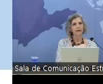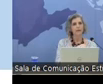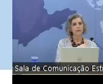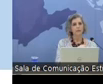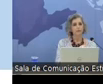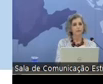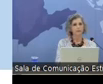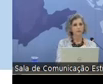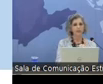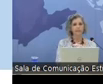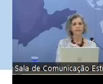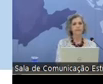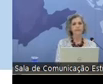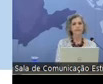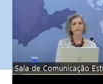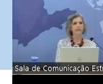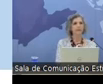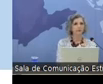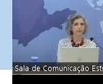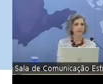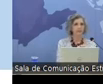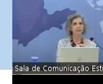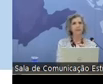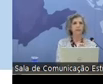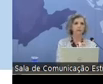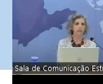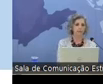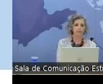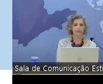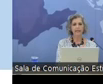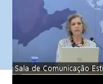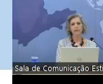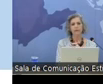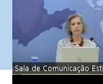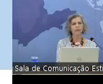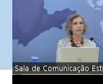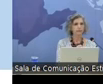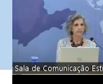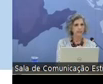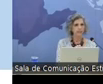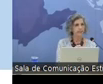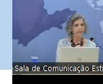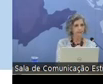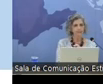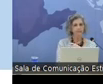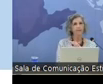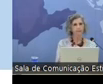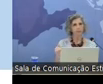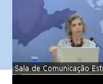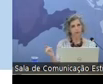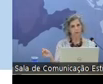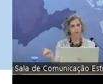tirar os filtros Você pode tirar por Unidade da Federação ou seja para tirar por estado pode dar por município de residência